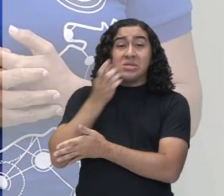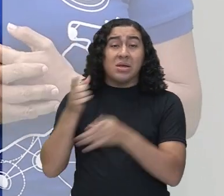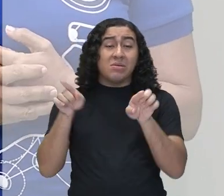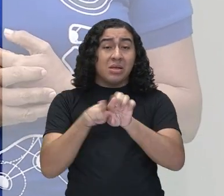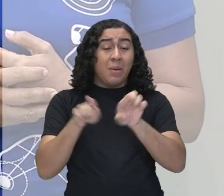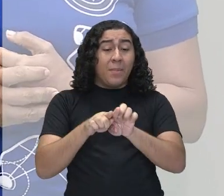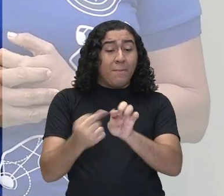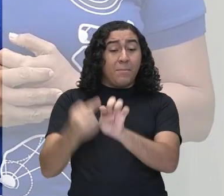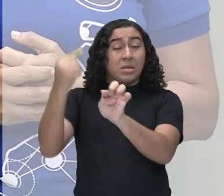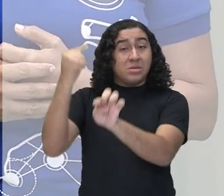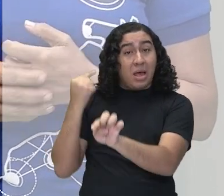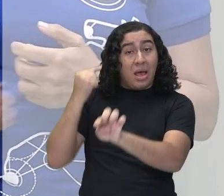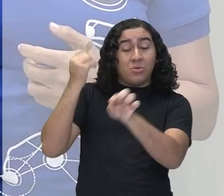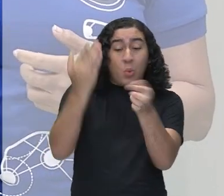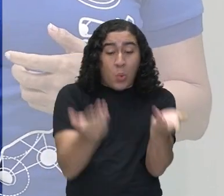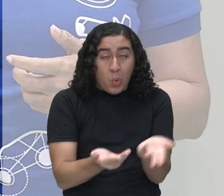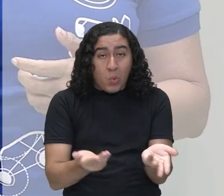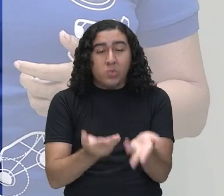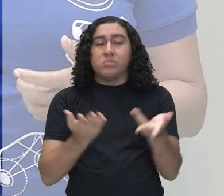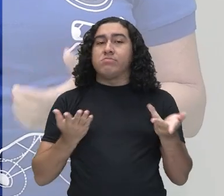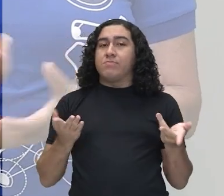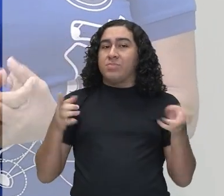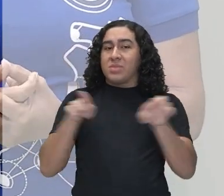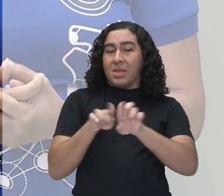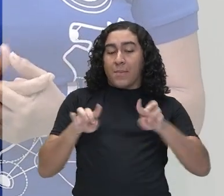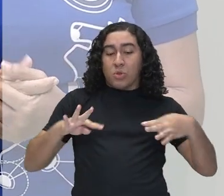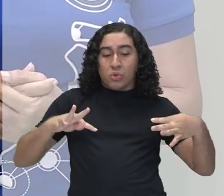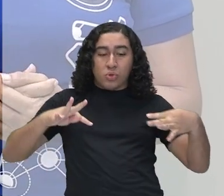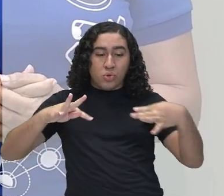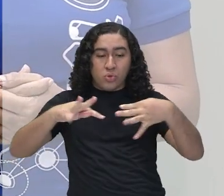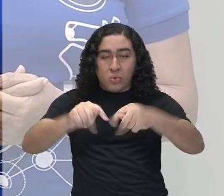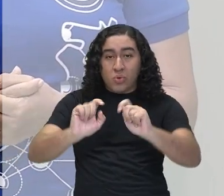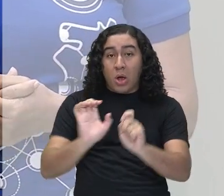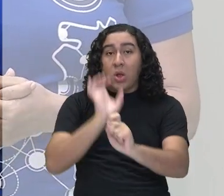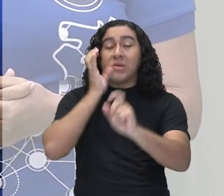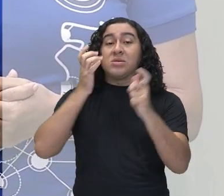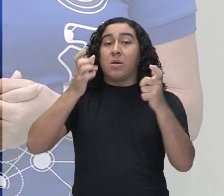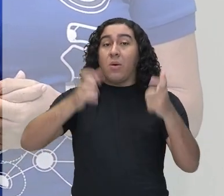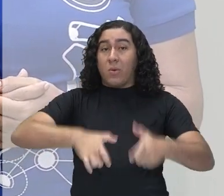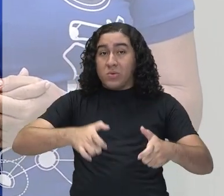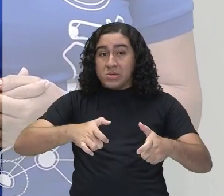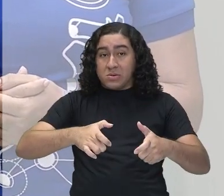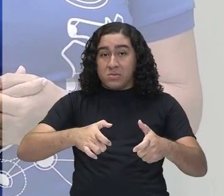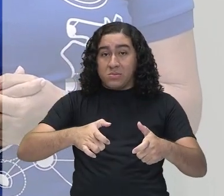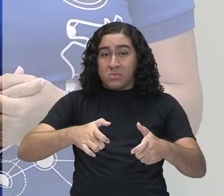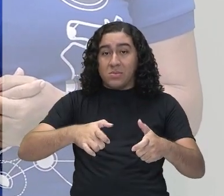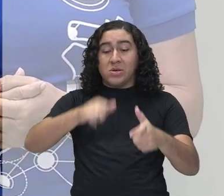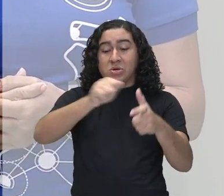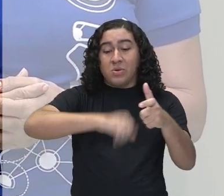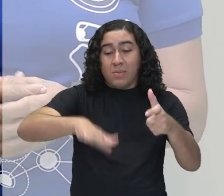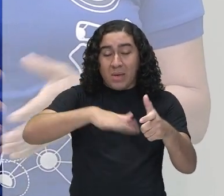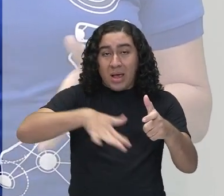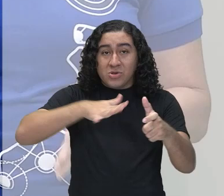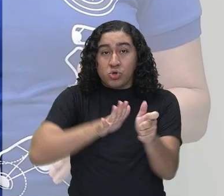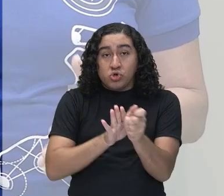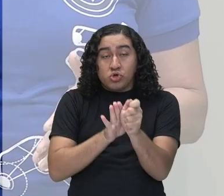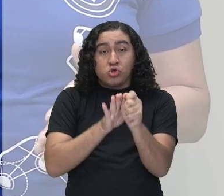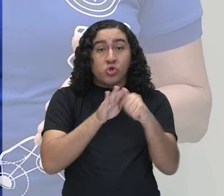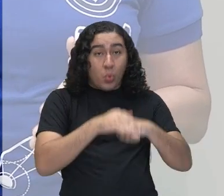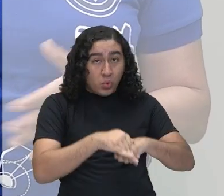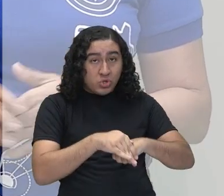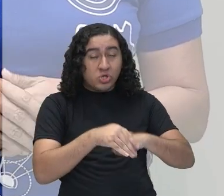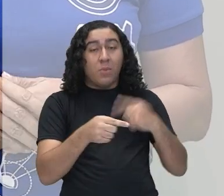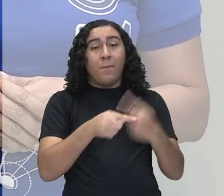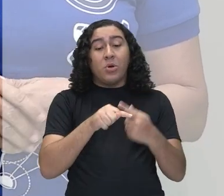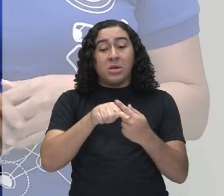já aconteceram, e tudo acontece, né, na noite. Porque nesse período